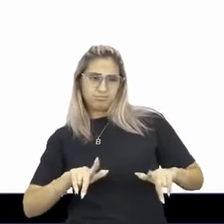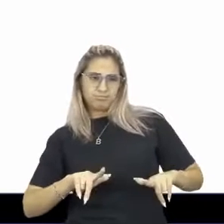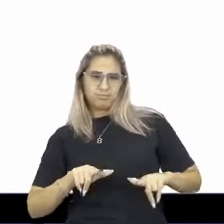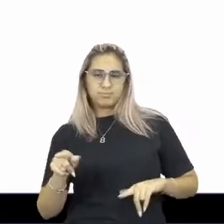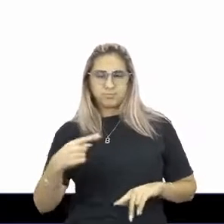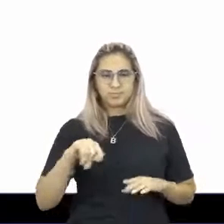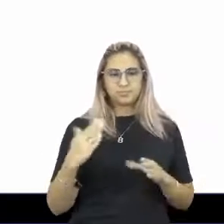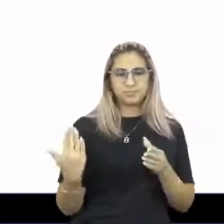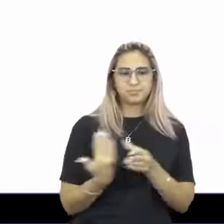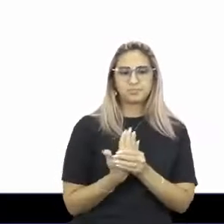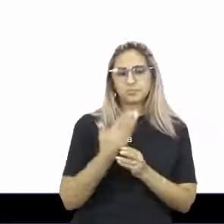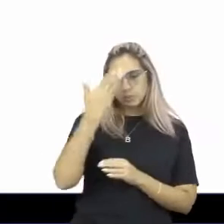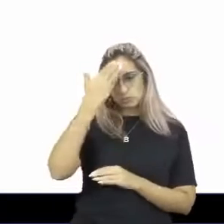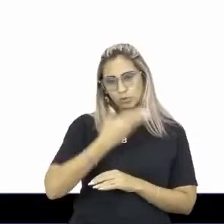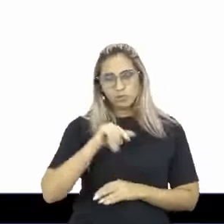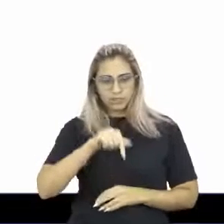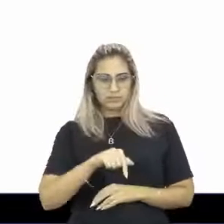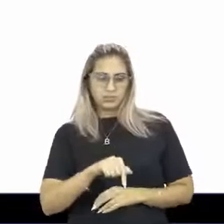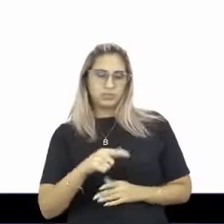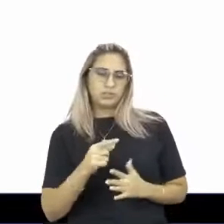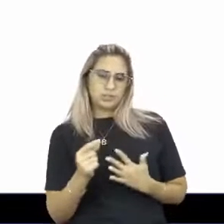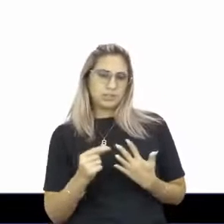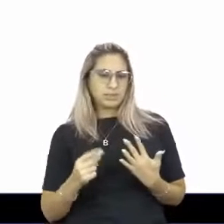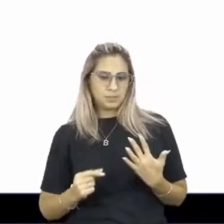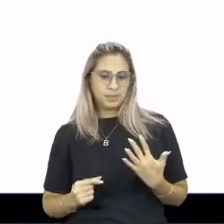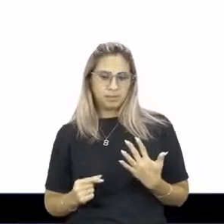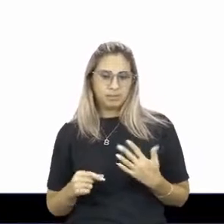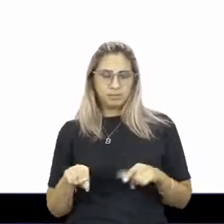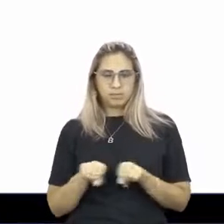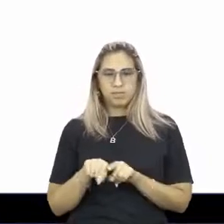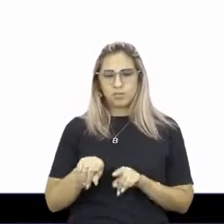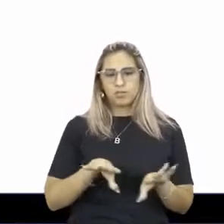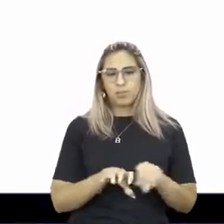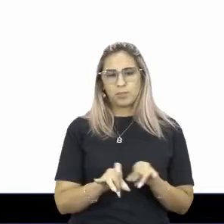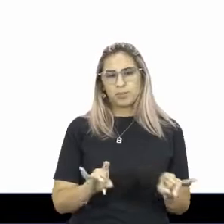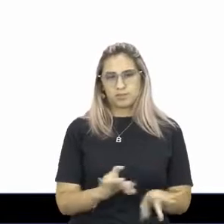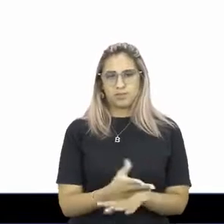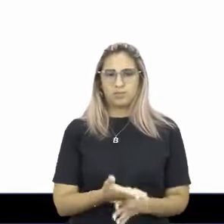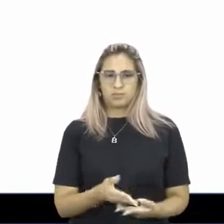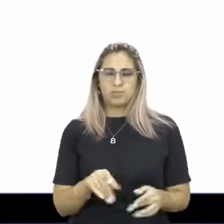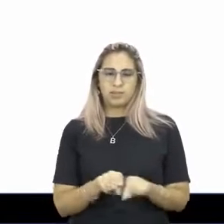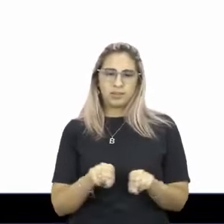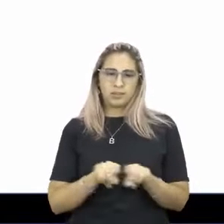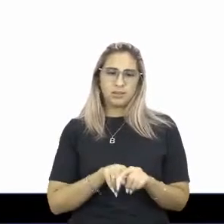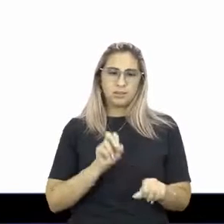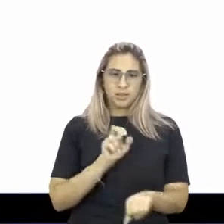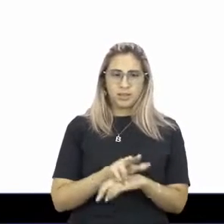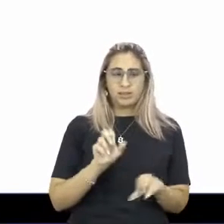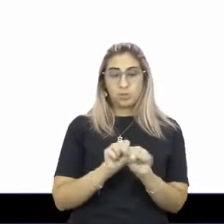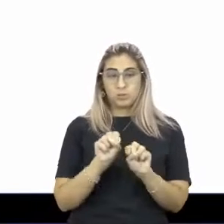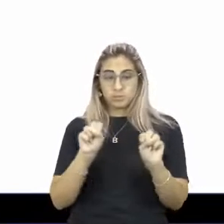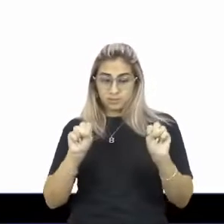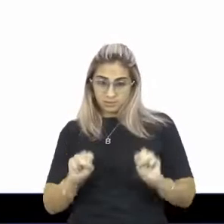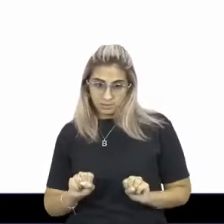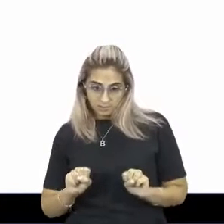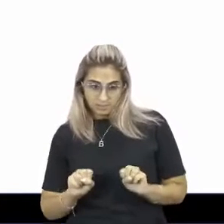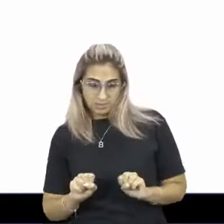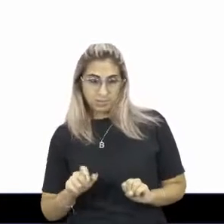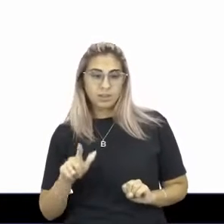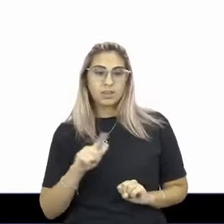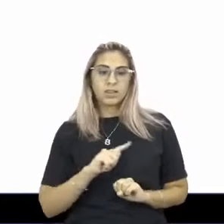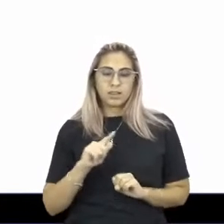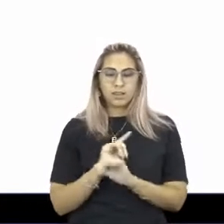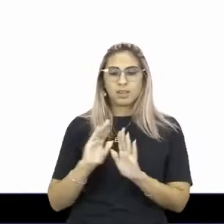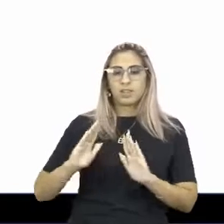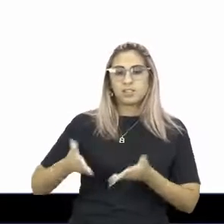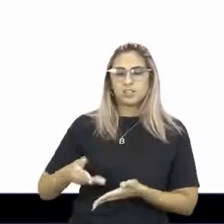que anexar o comprovante dessa disciplina, né? O comprovante dessa formação, perdão. Então, ele entra no sistema, aqui, vai